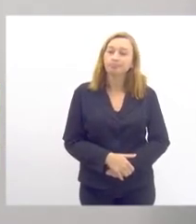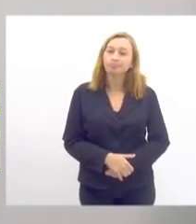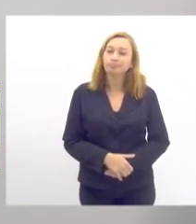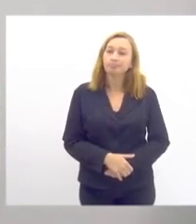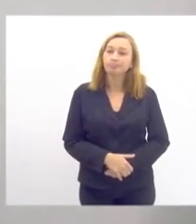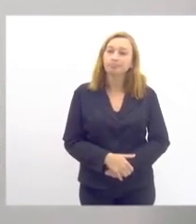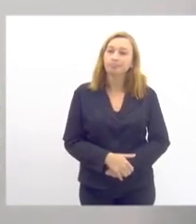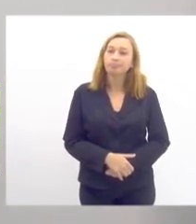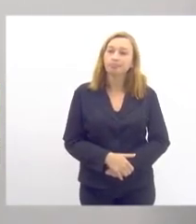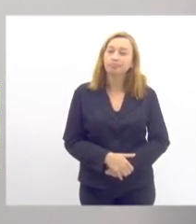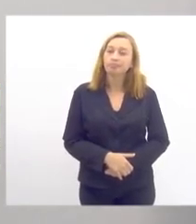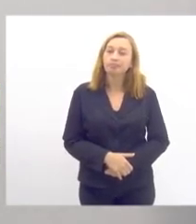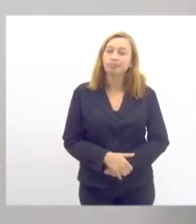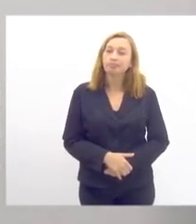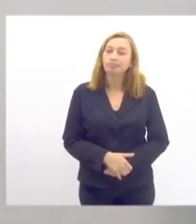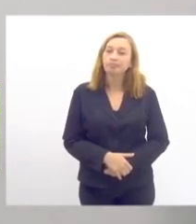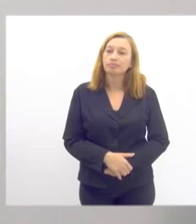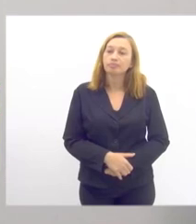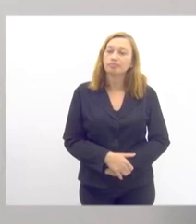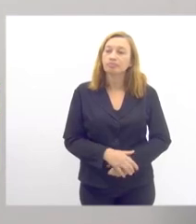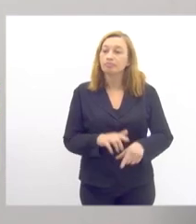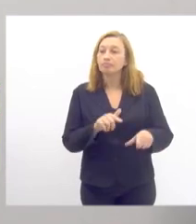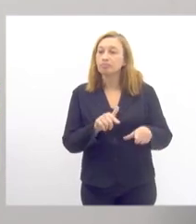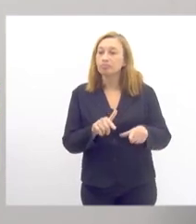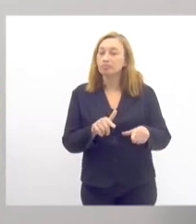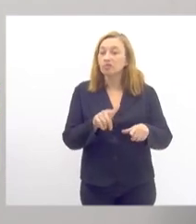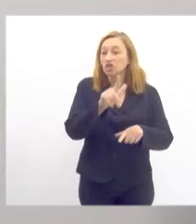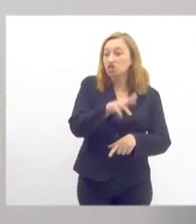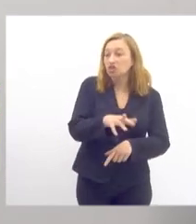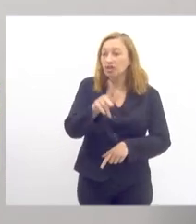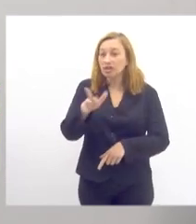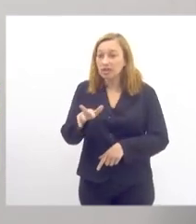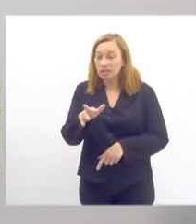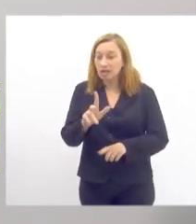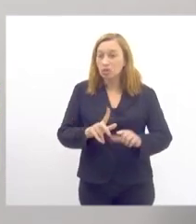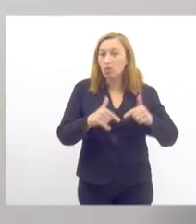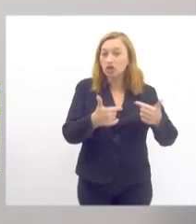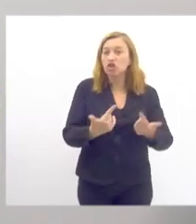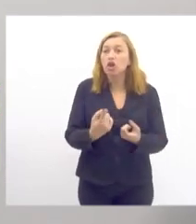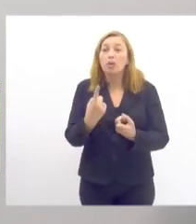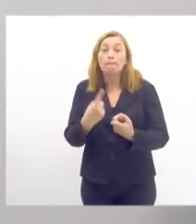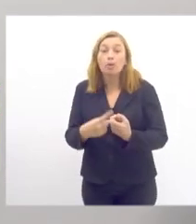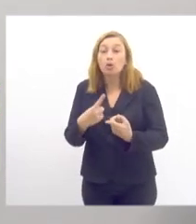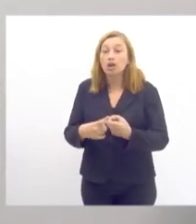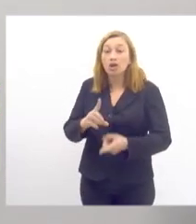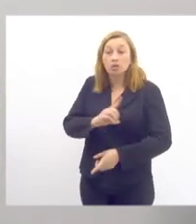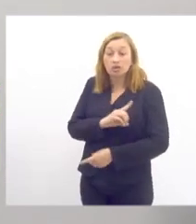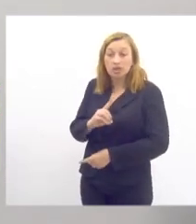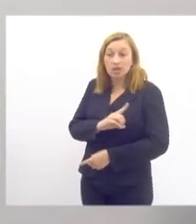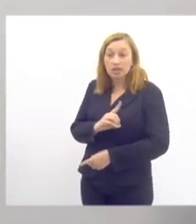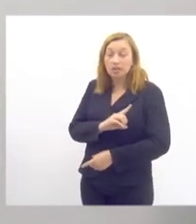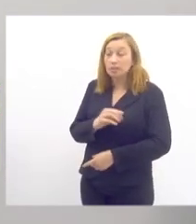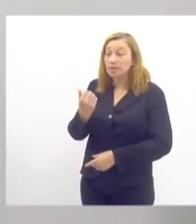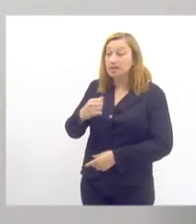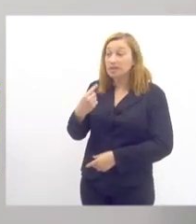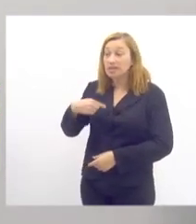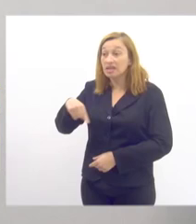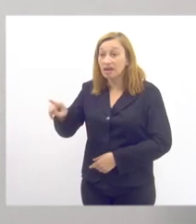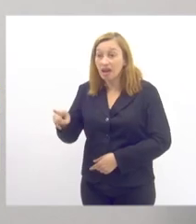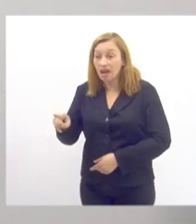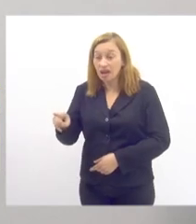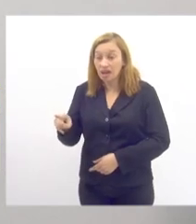são tratamentos díspares, são tratamentos diferenciados. Por que que do Detran tem que passar por lá o